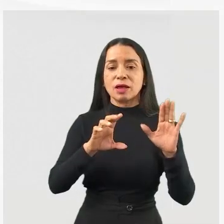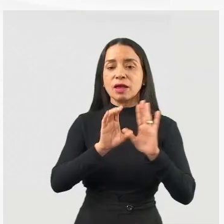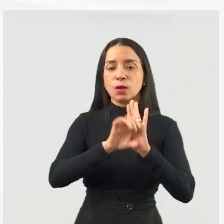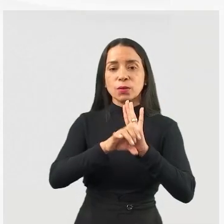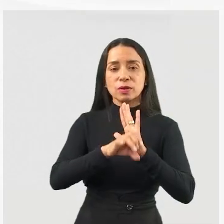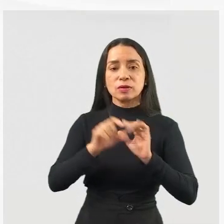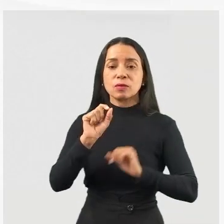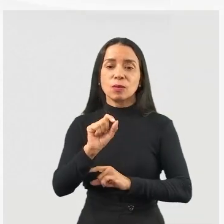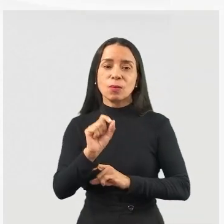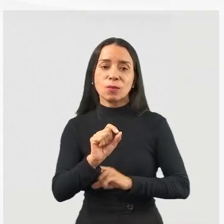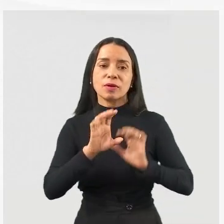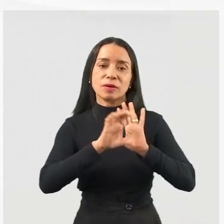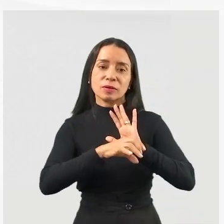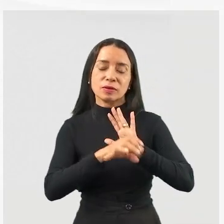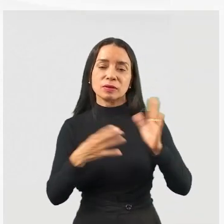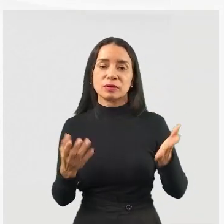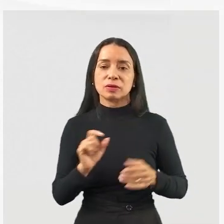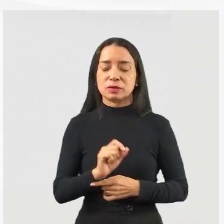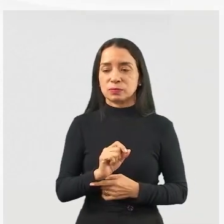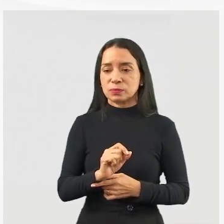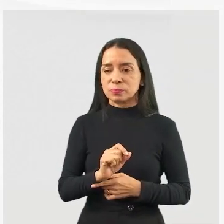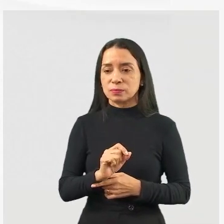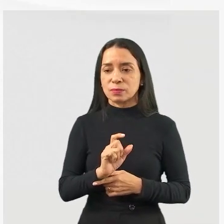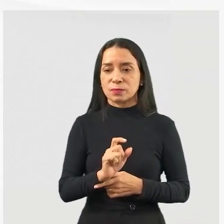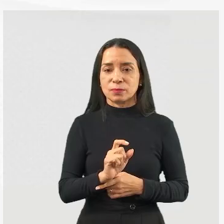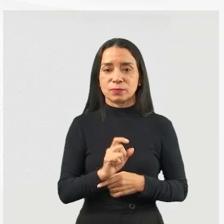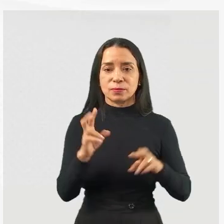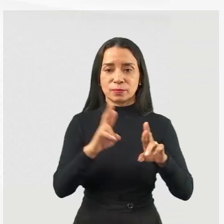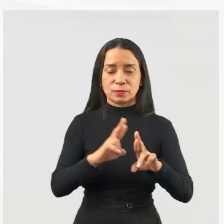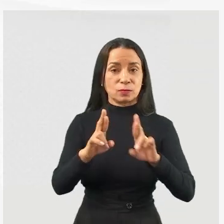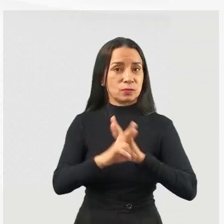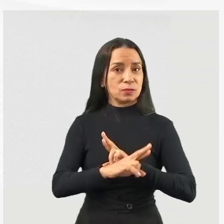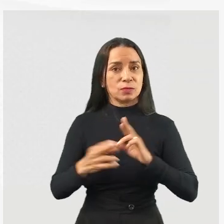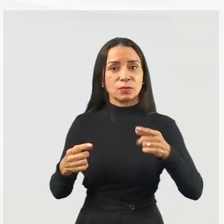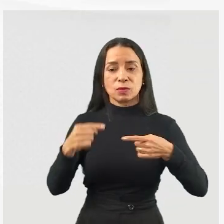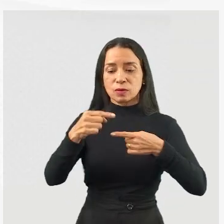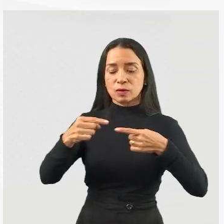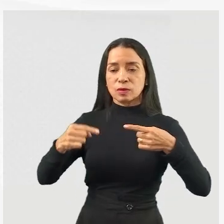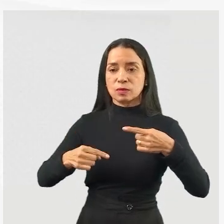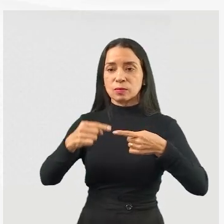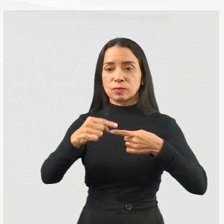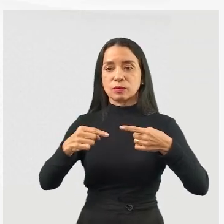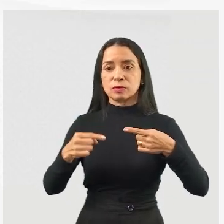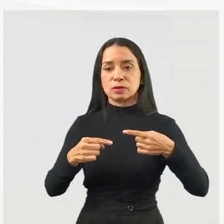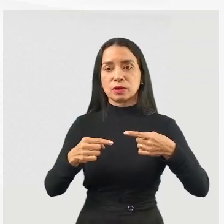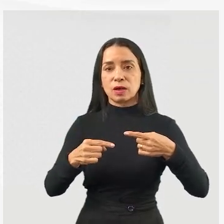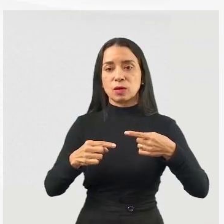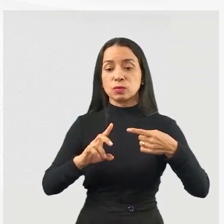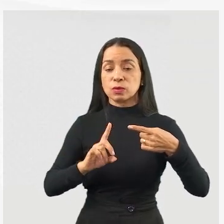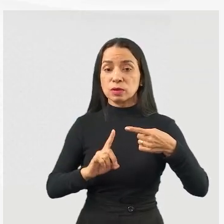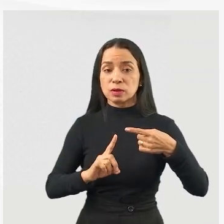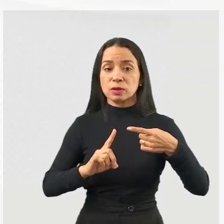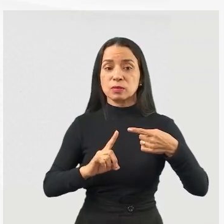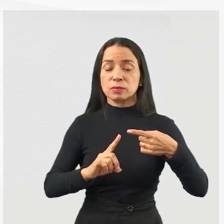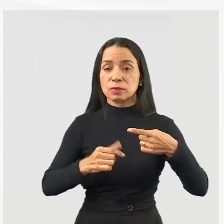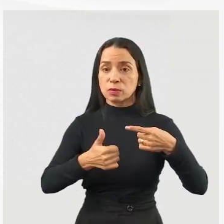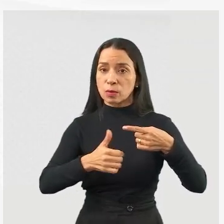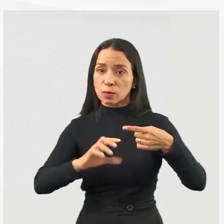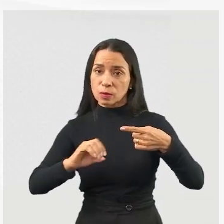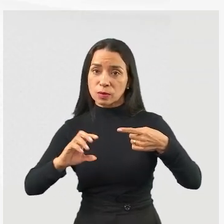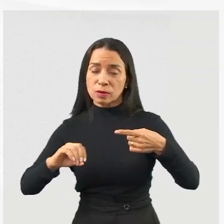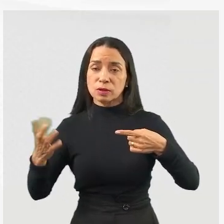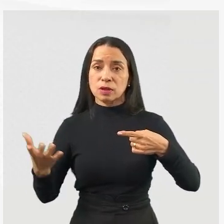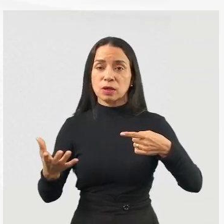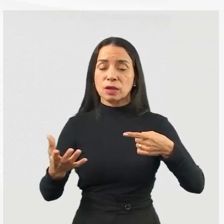é porcentagem, tá? Porcentagem corresponde a uma fração de denominador 100, ou